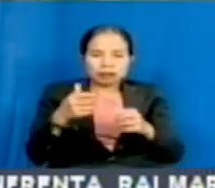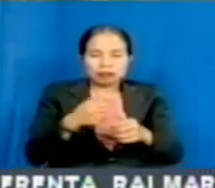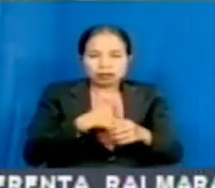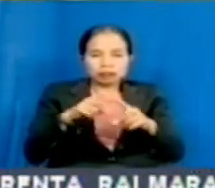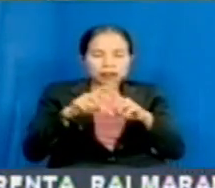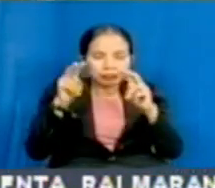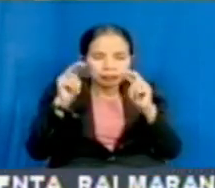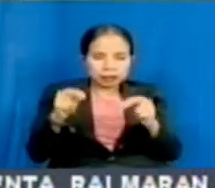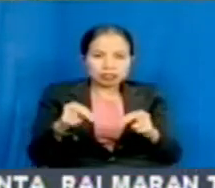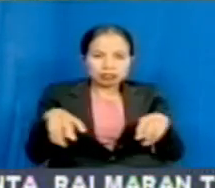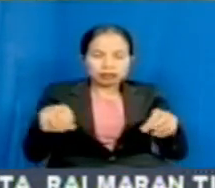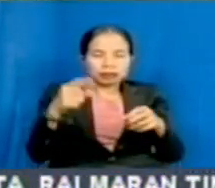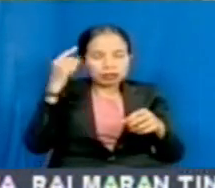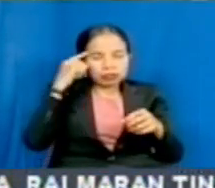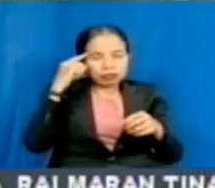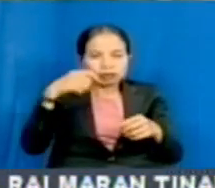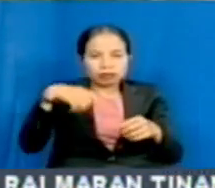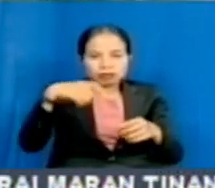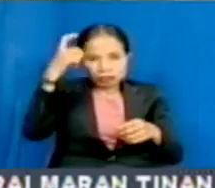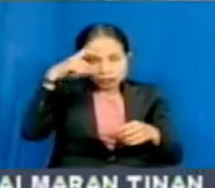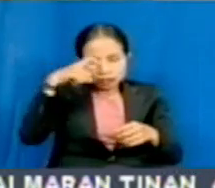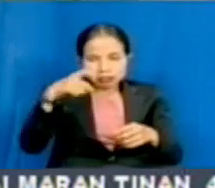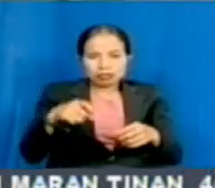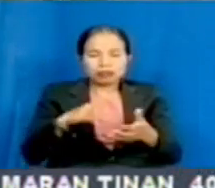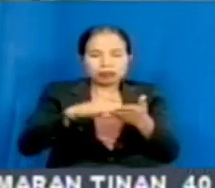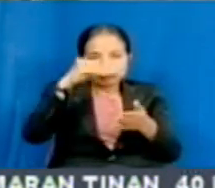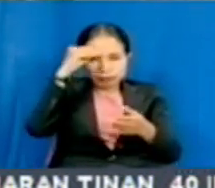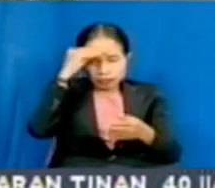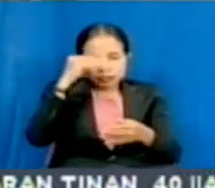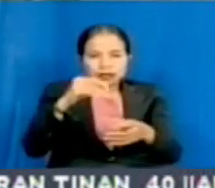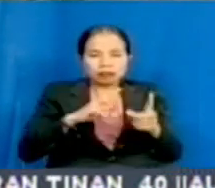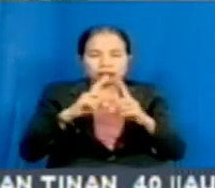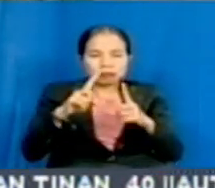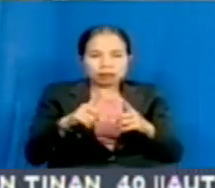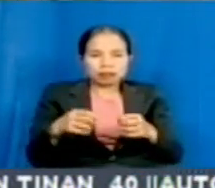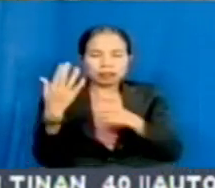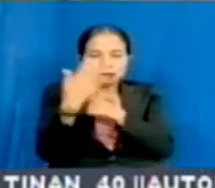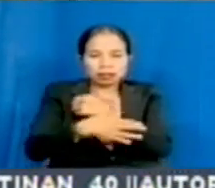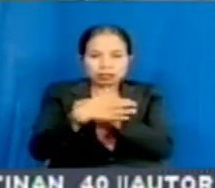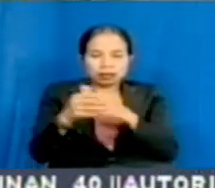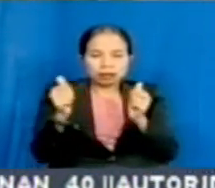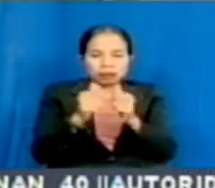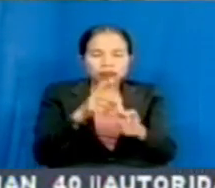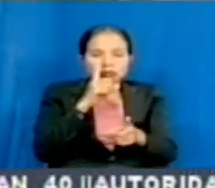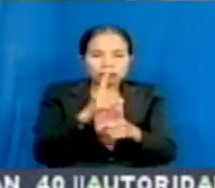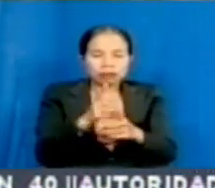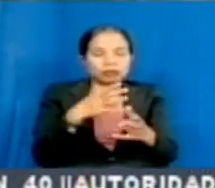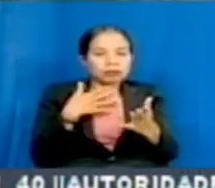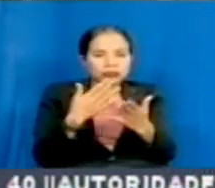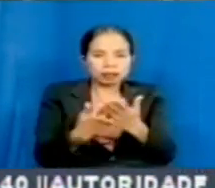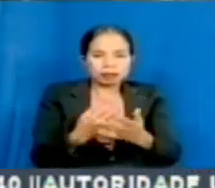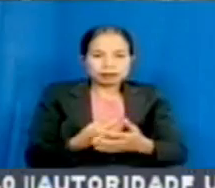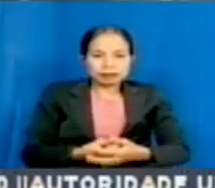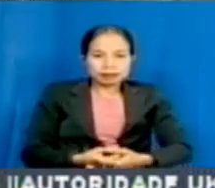bem precisa elabora consciência no capacidade. Rode aprende, não defende soberania, rolos no digno.